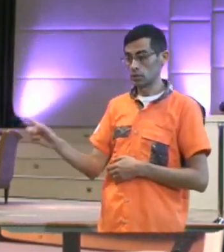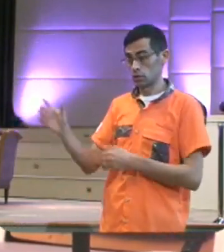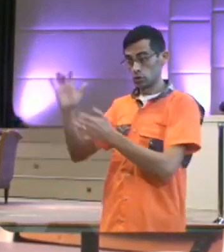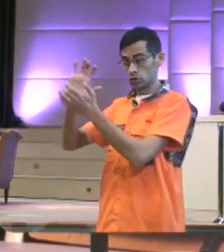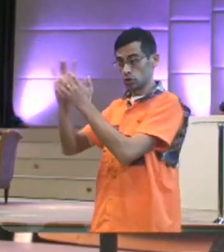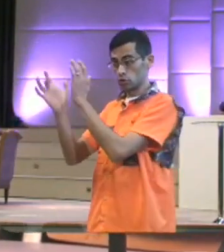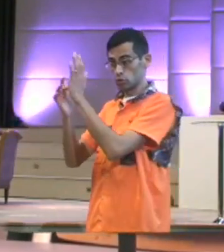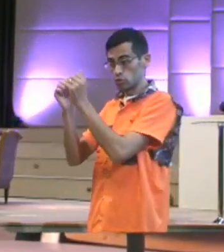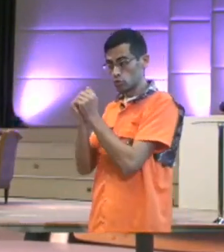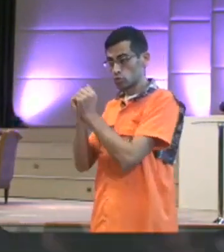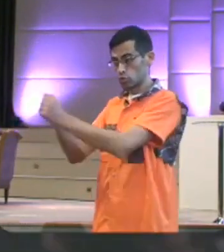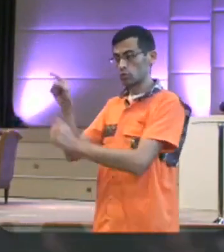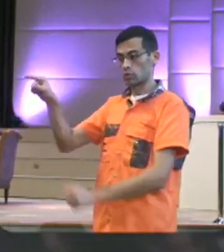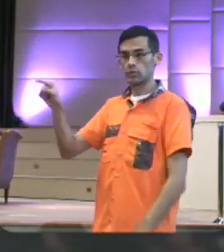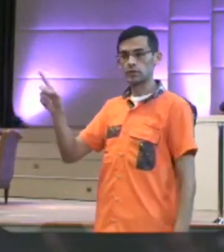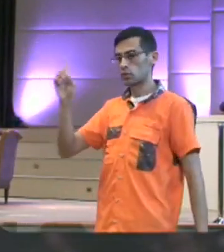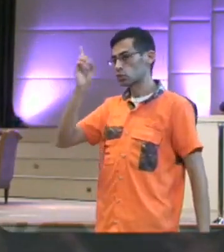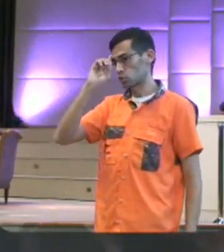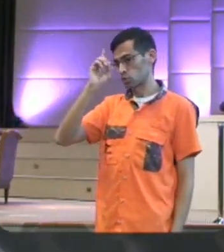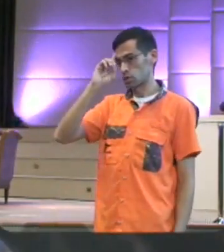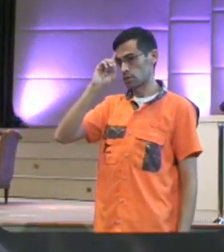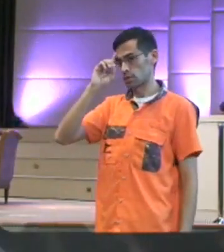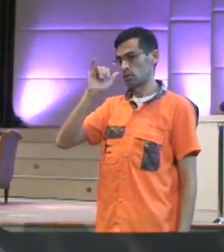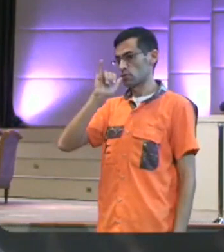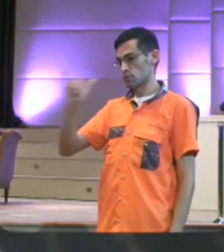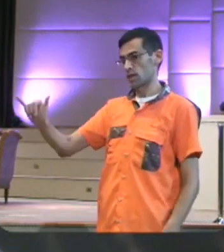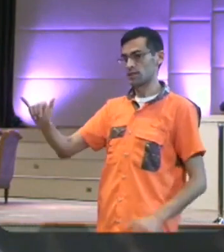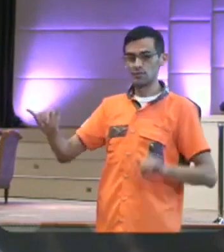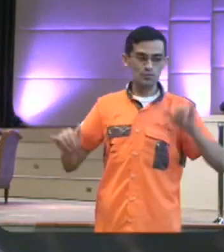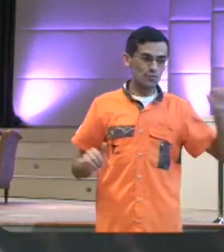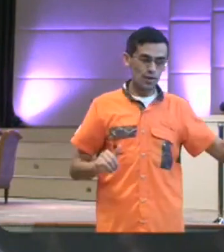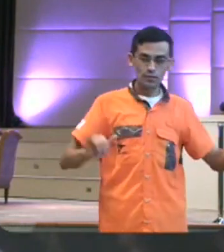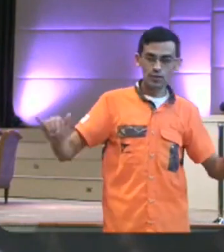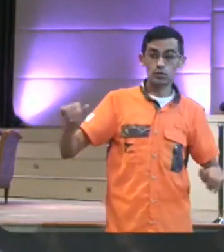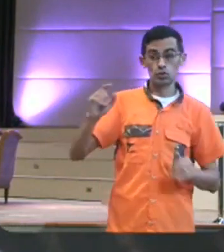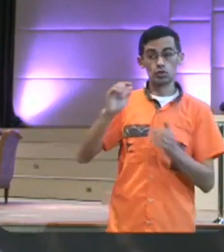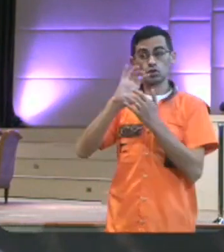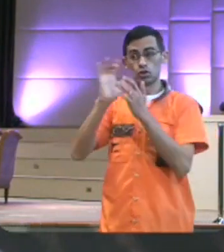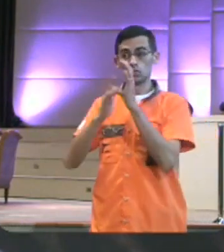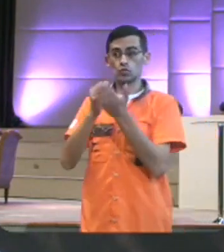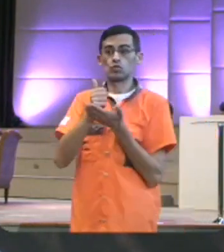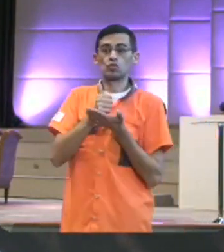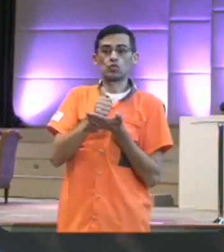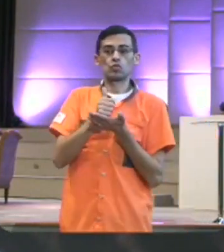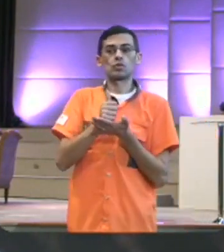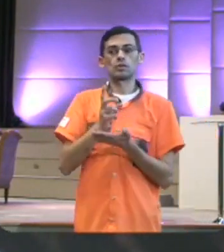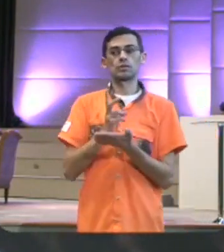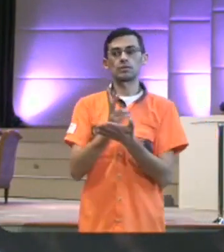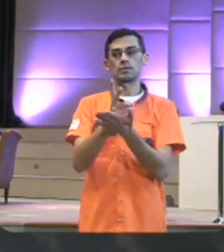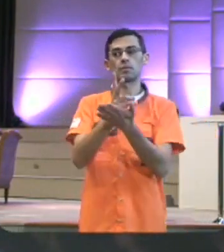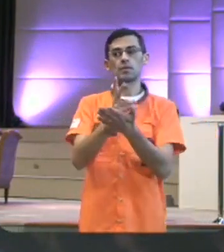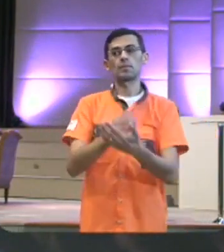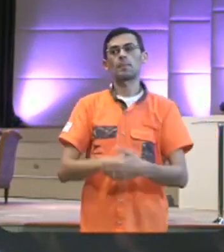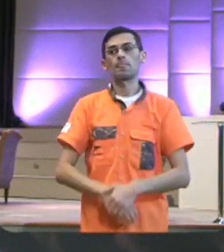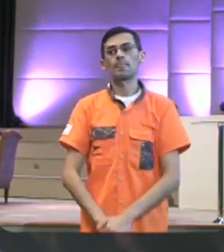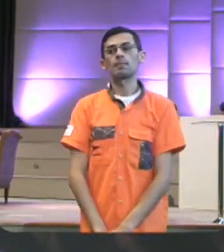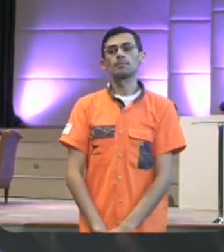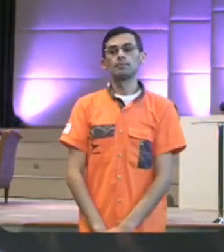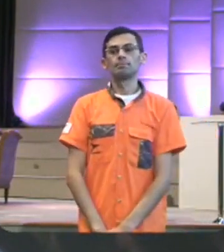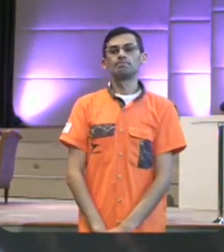presente. Agora o outro responde: e Ele está no controle. Você entendeu?